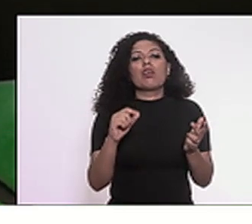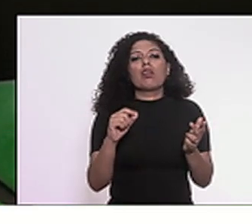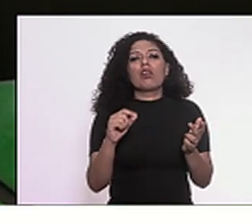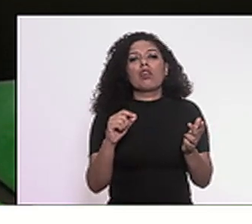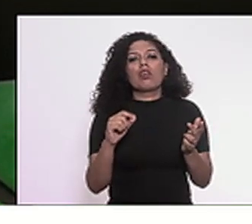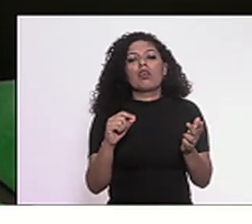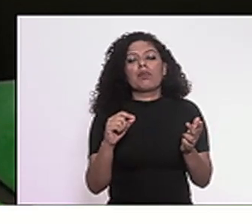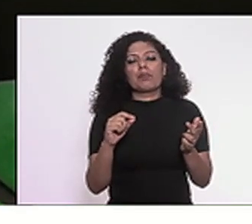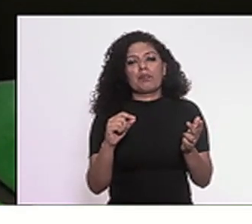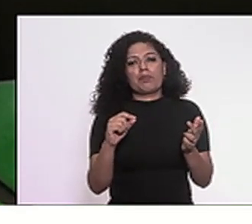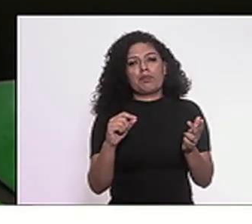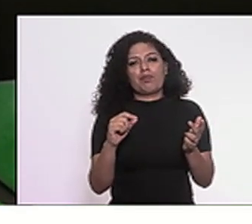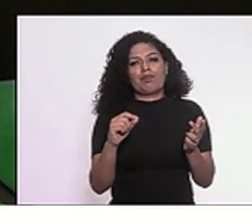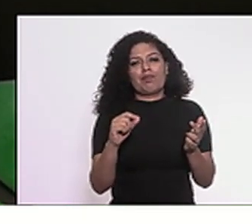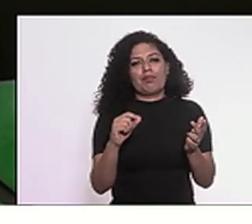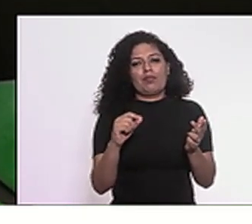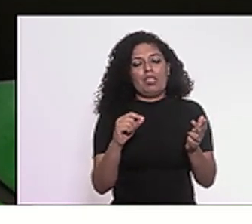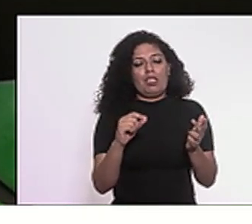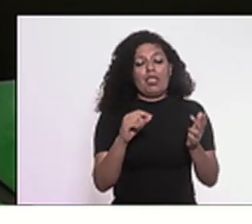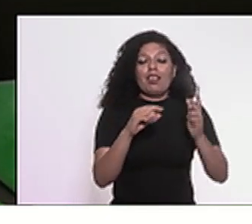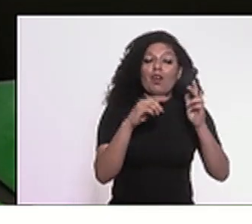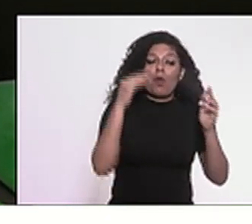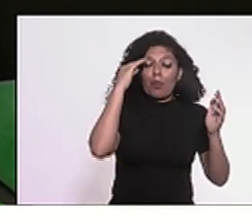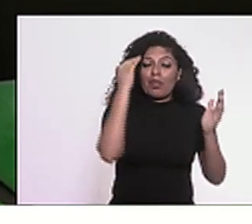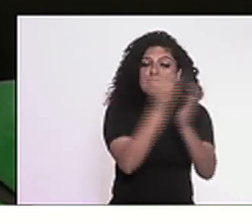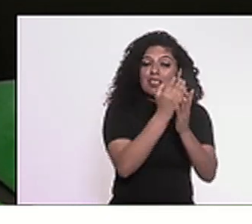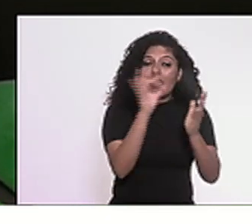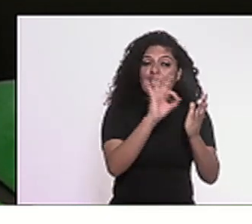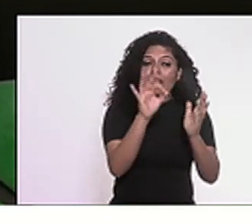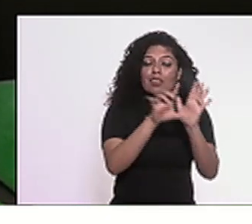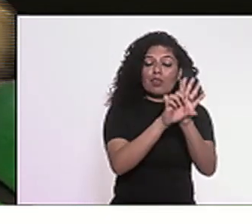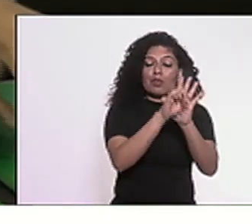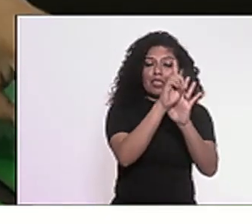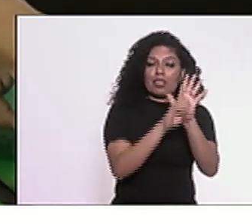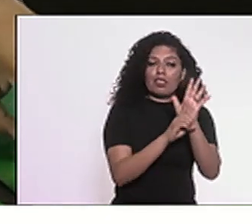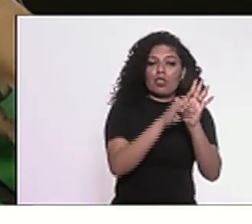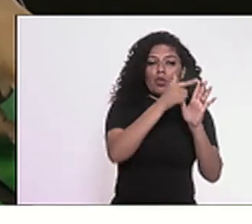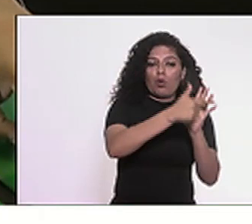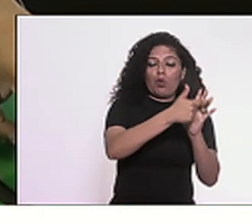a normativa do Decreto 43538 de 2012, em que